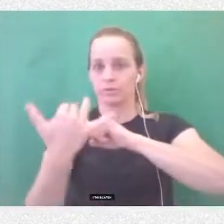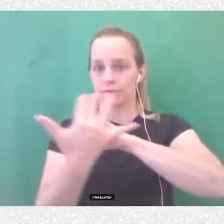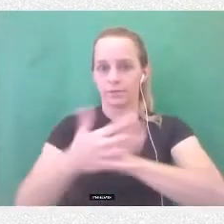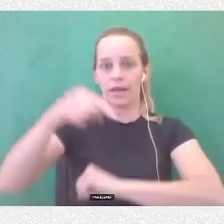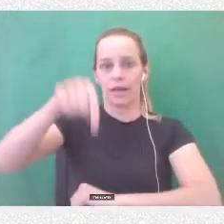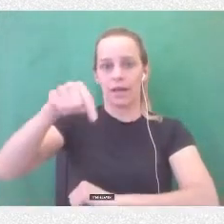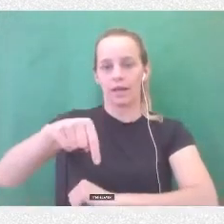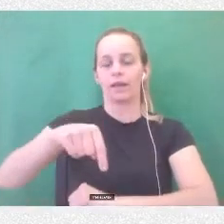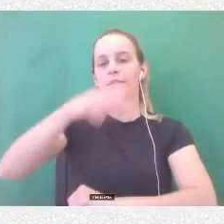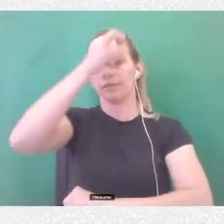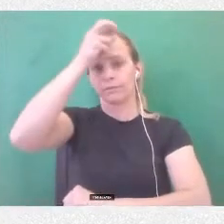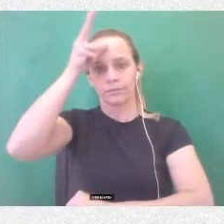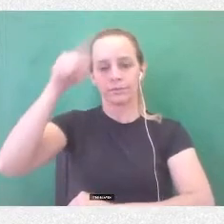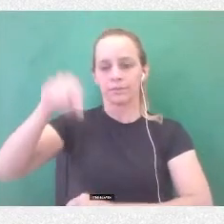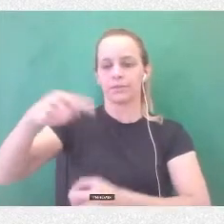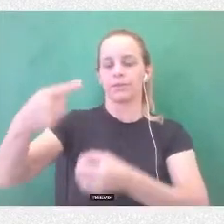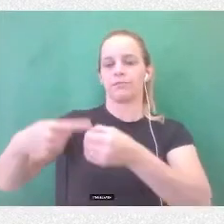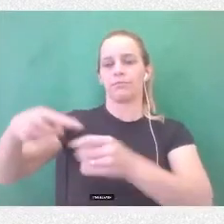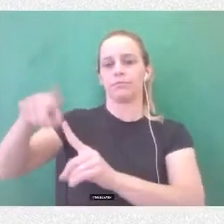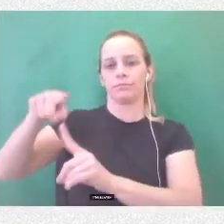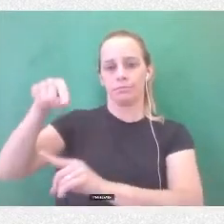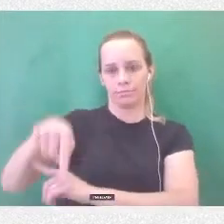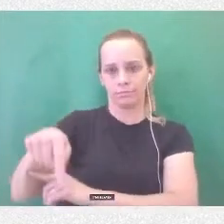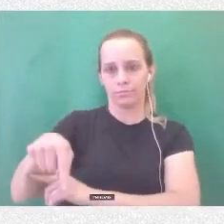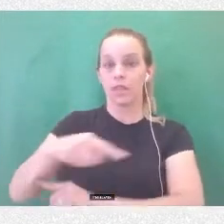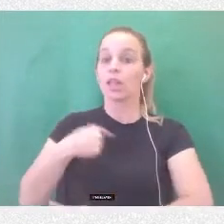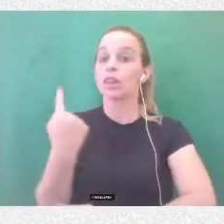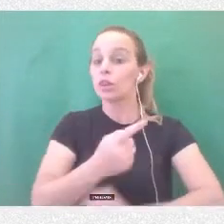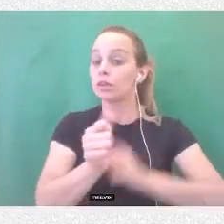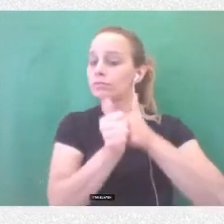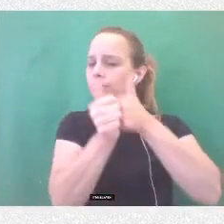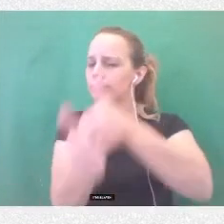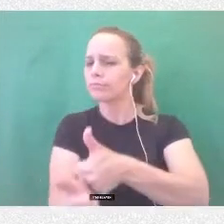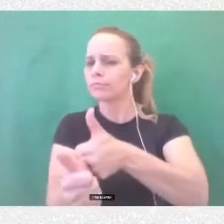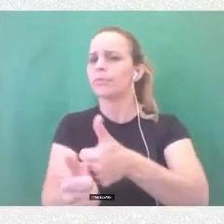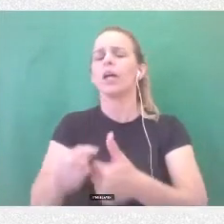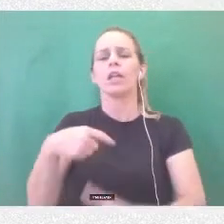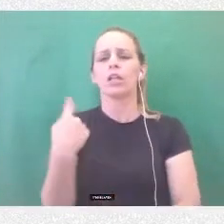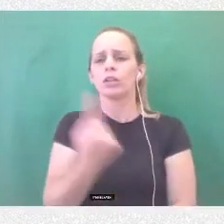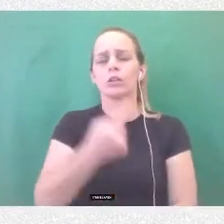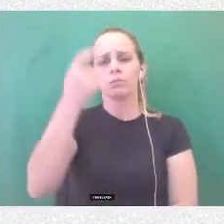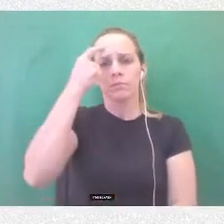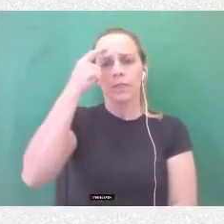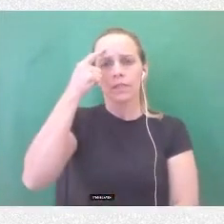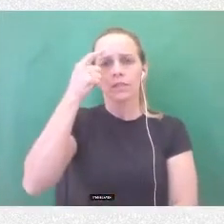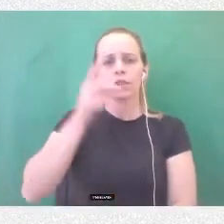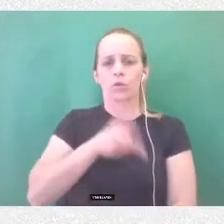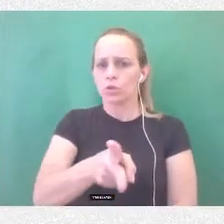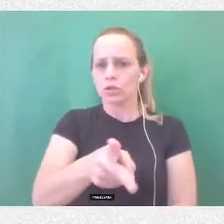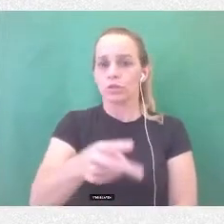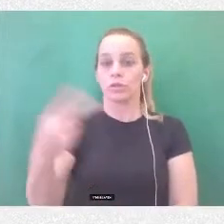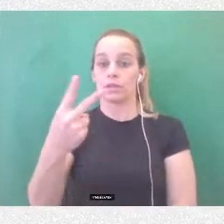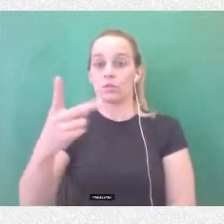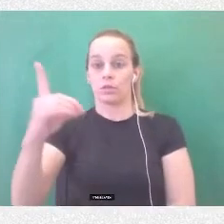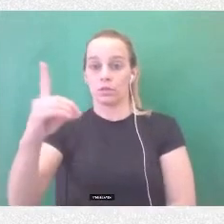nosso município, e entendemos que isso se seguirá avançando na aplicação das segundas doses da